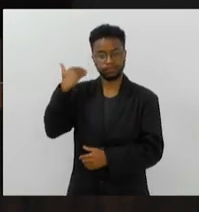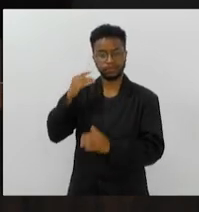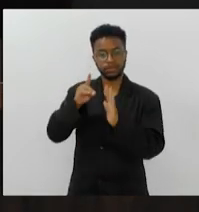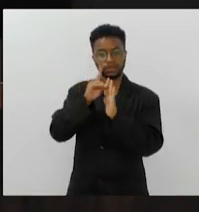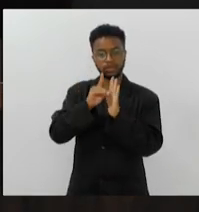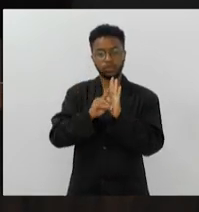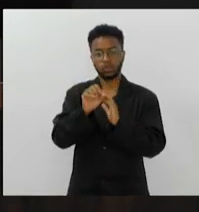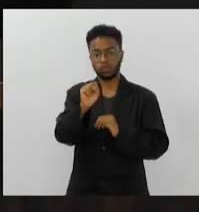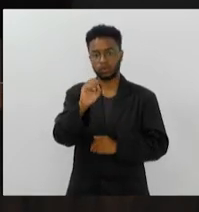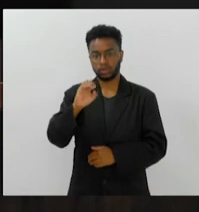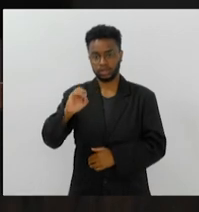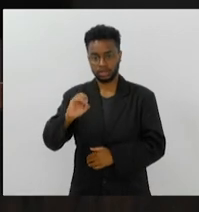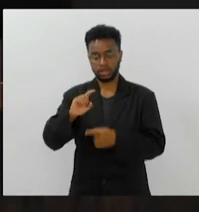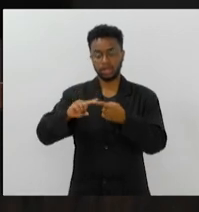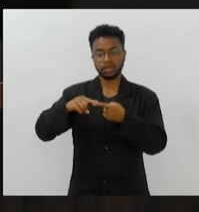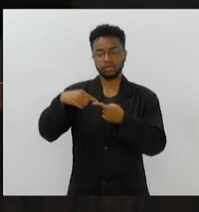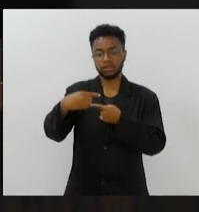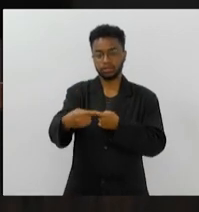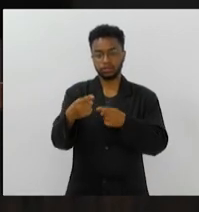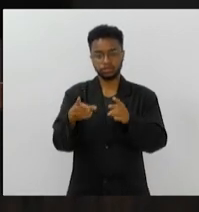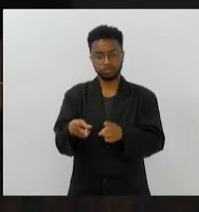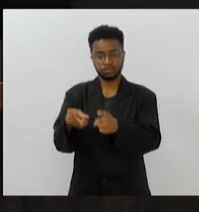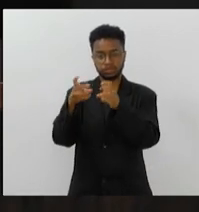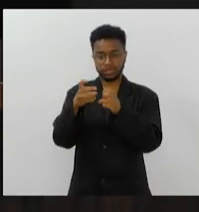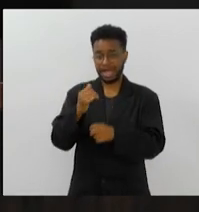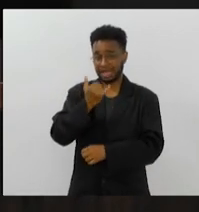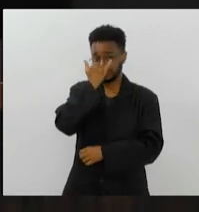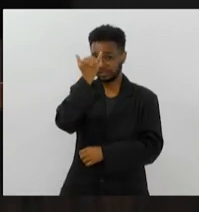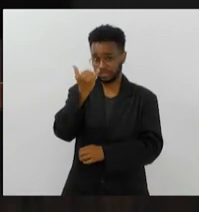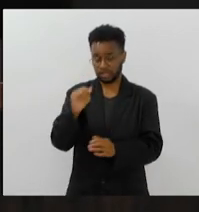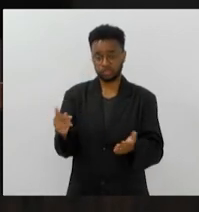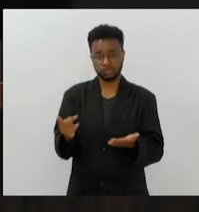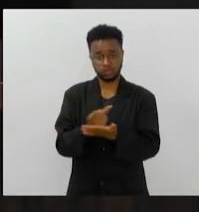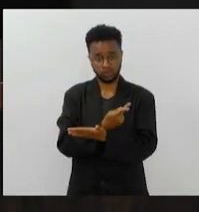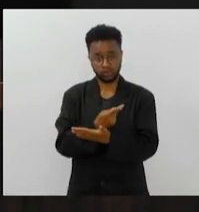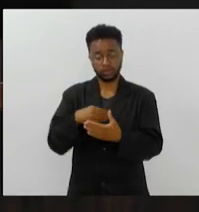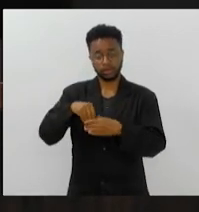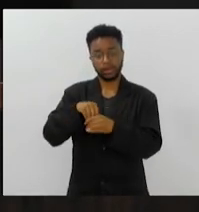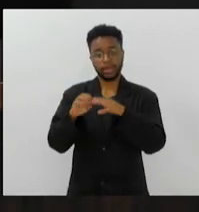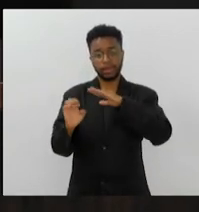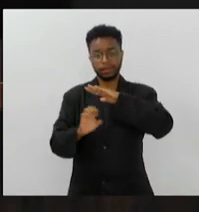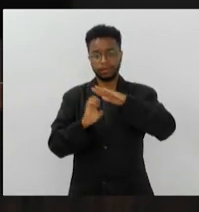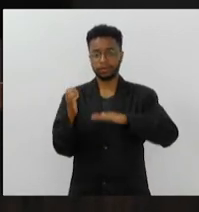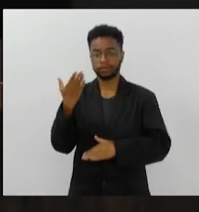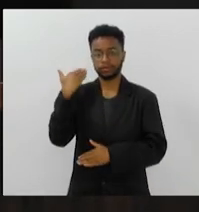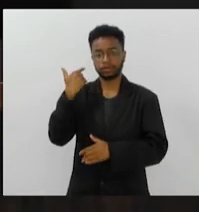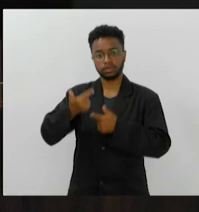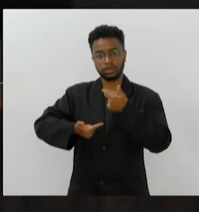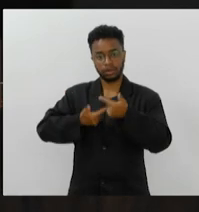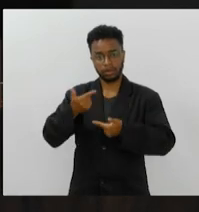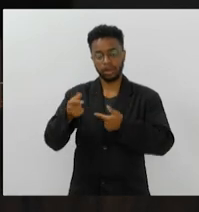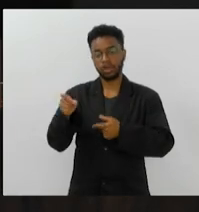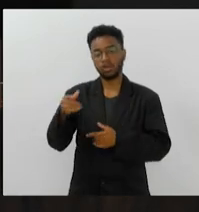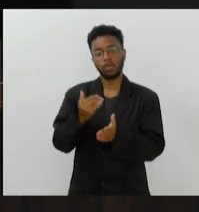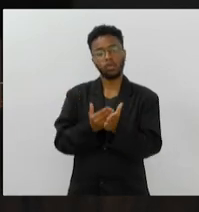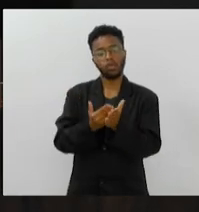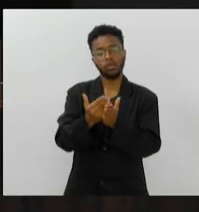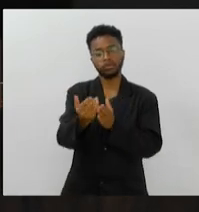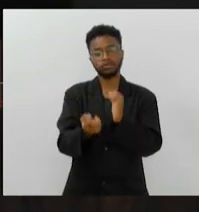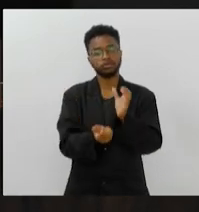80, após presenciar um grave acidente ocorrido na empresa em que trabalhava, começou a